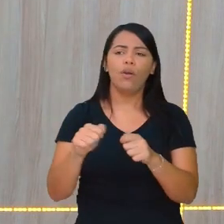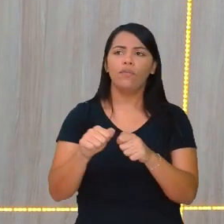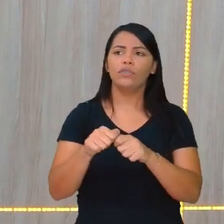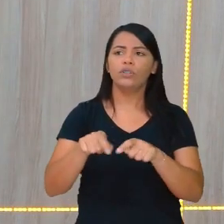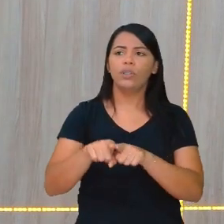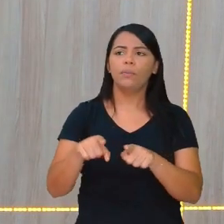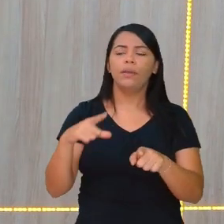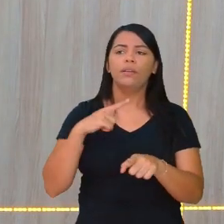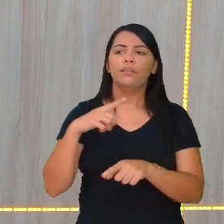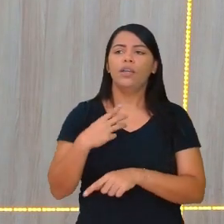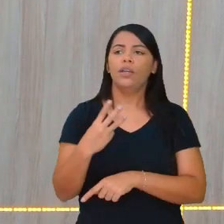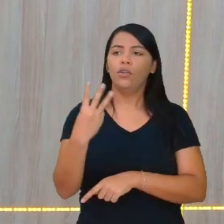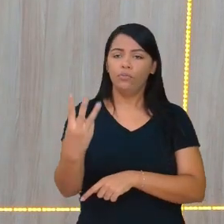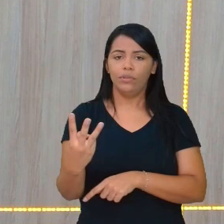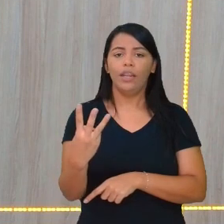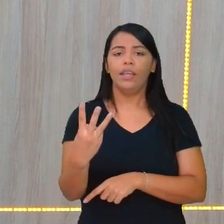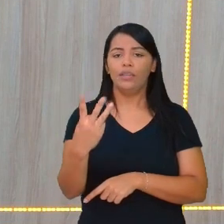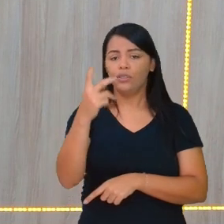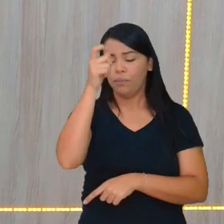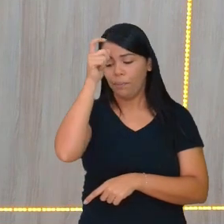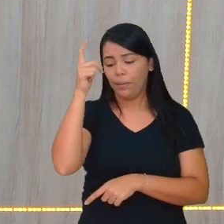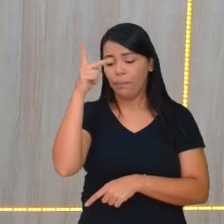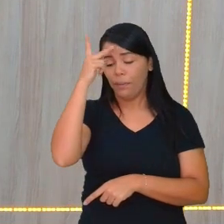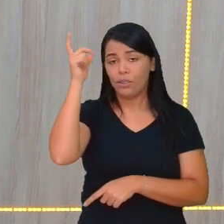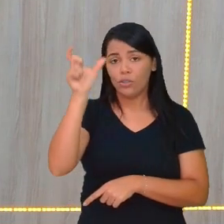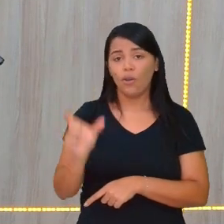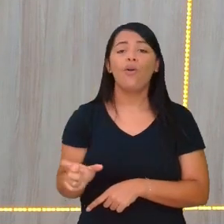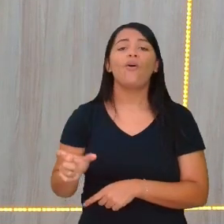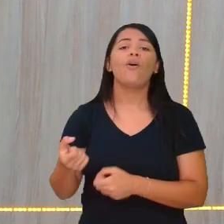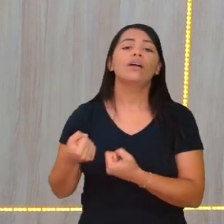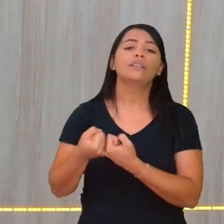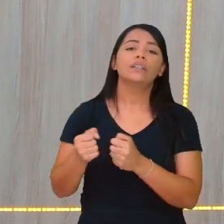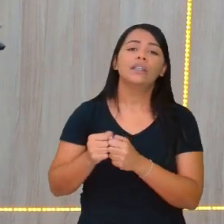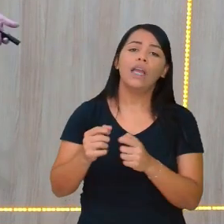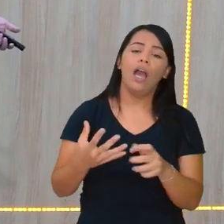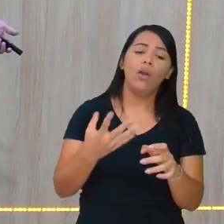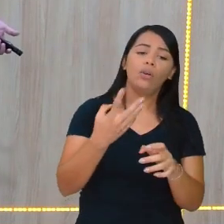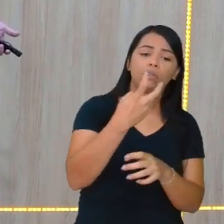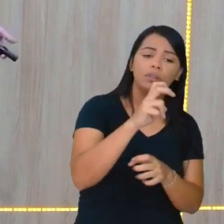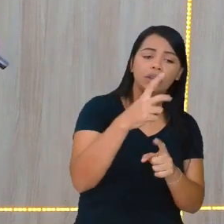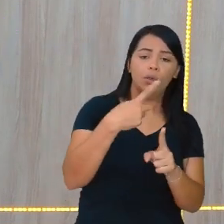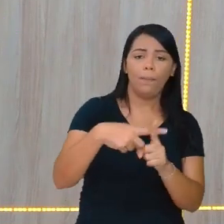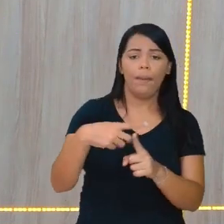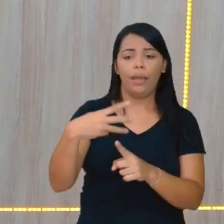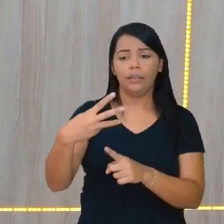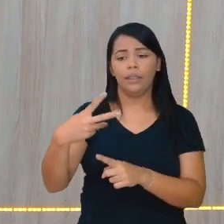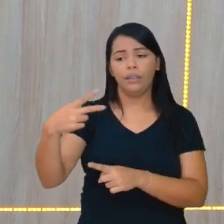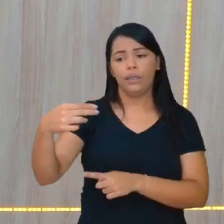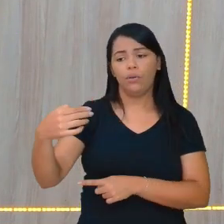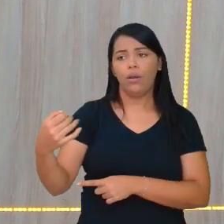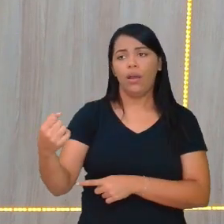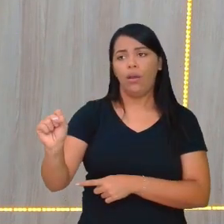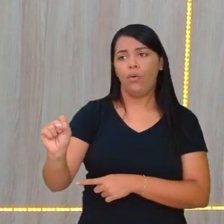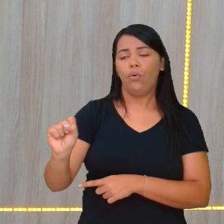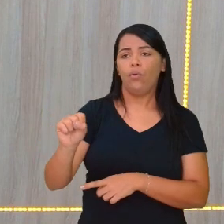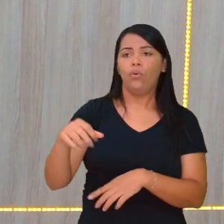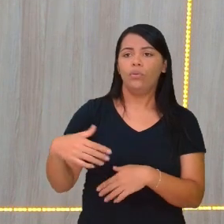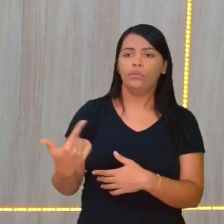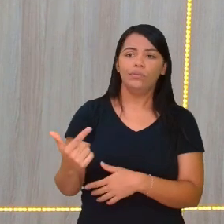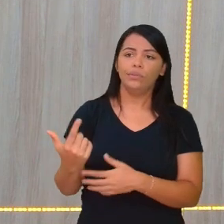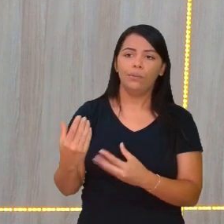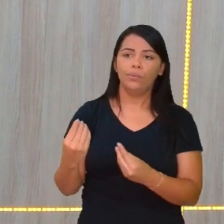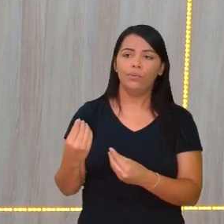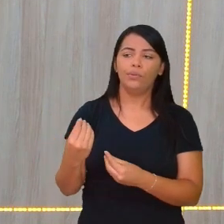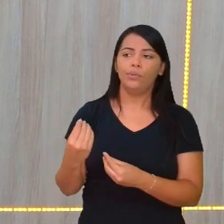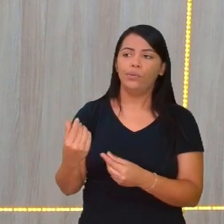tenho 3 de carro. Se eu somar 5 mais 3, vai dar 8, tá? Sem muitos